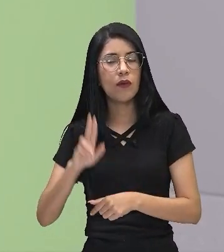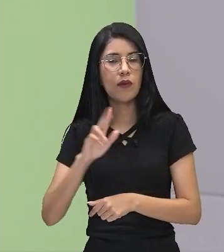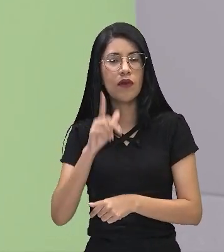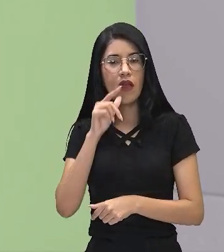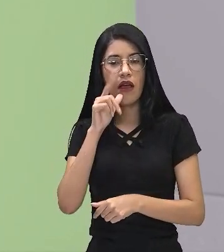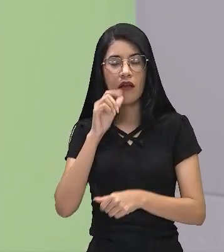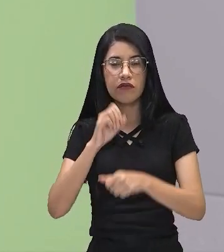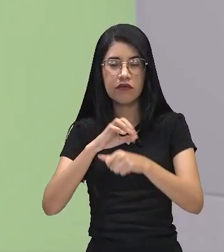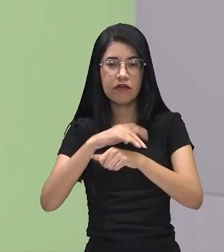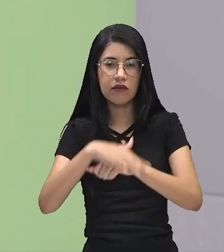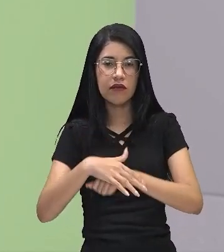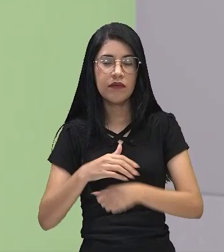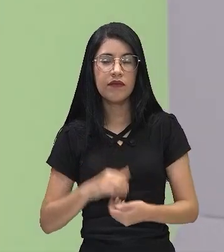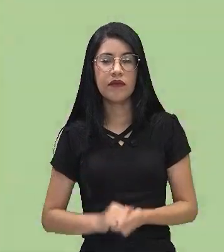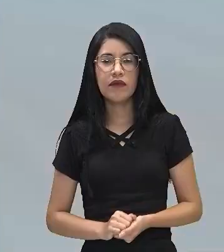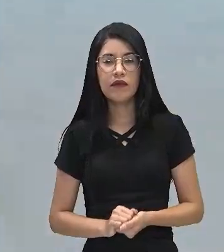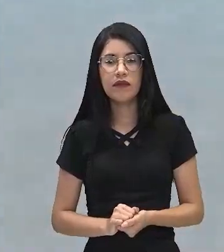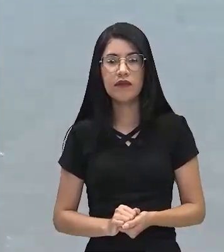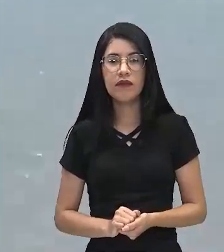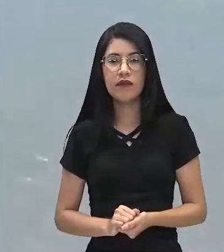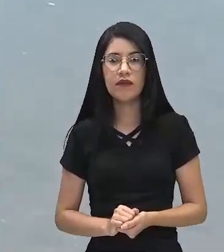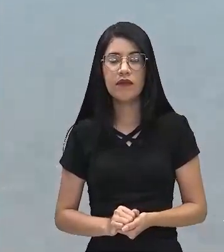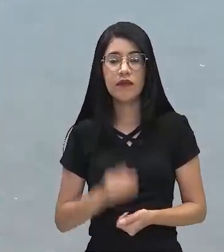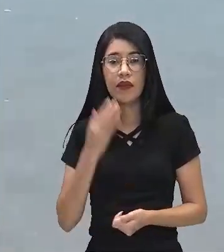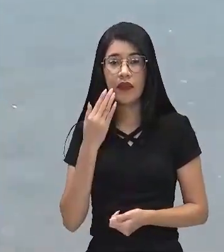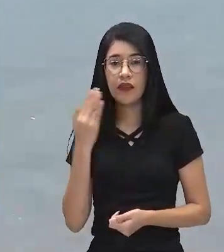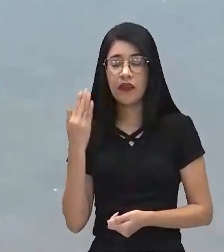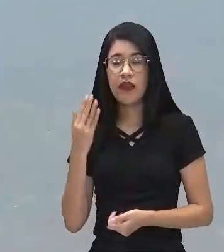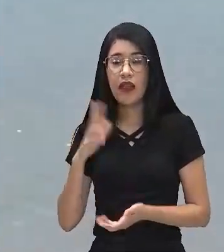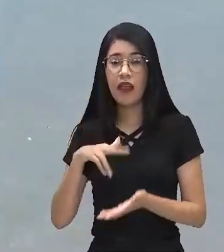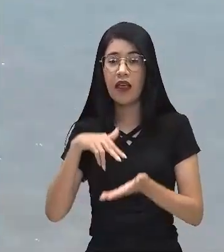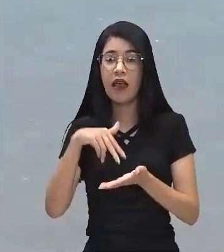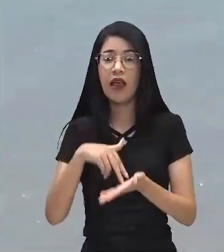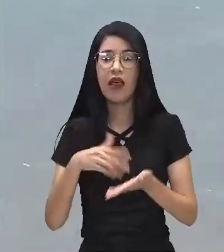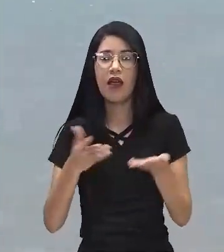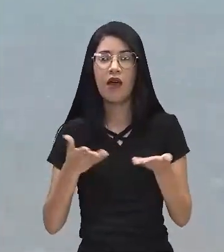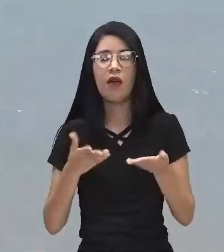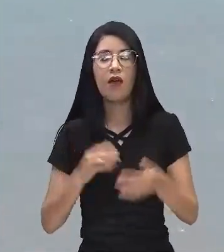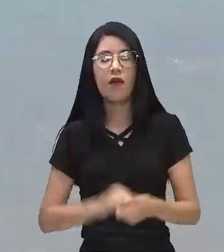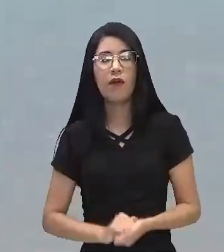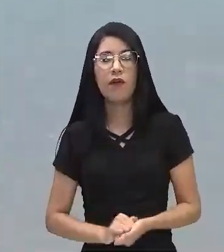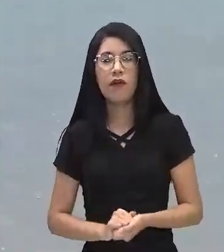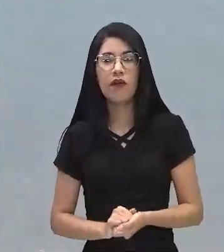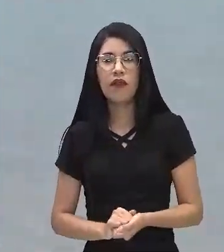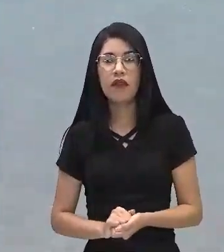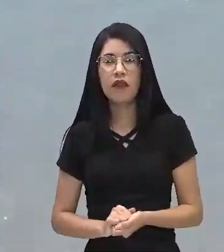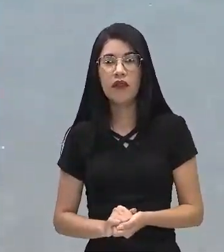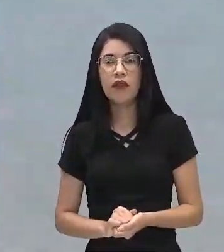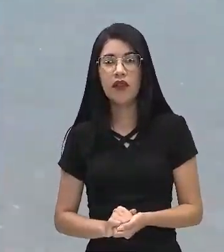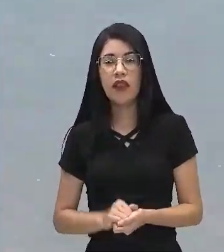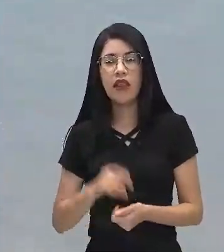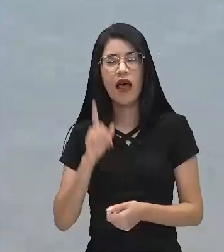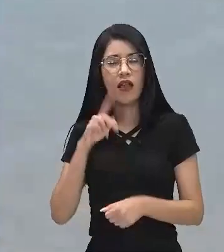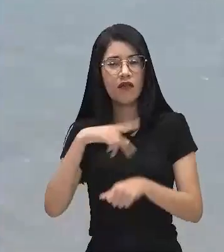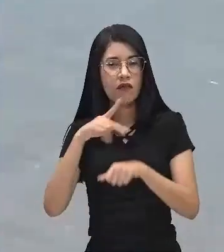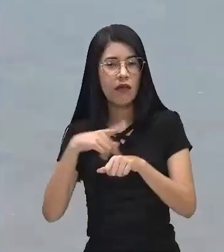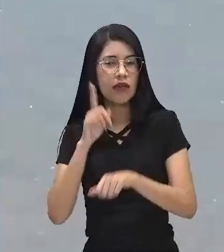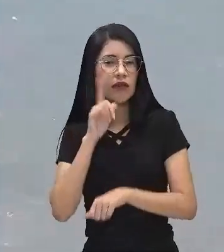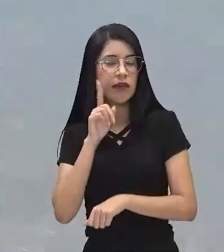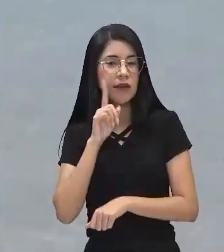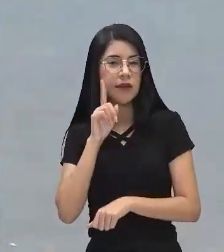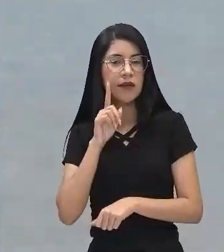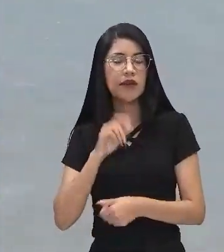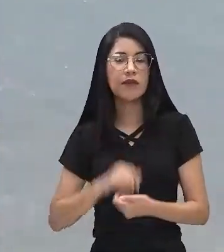Agora, vamos para uma hidrelétrica de verdade? Nós agora estamos aqui na represa de Hoover, nos Estados Unidos.